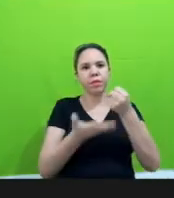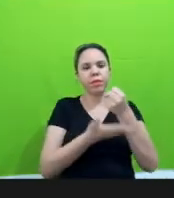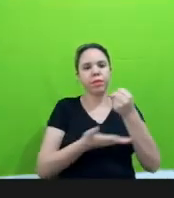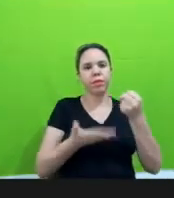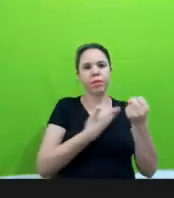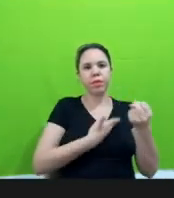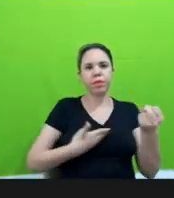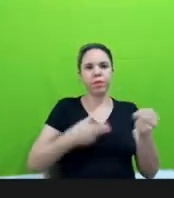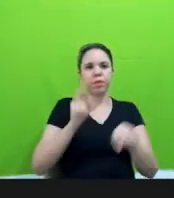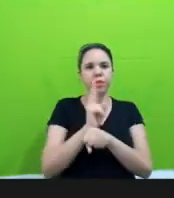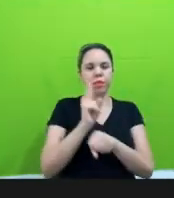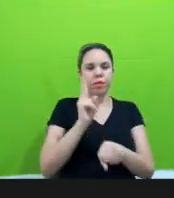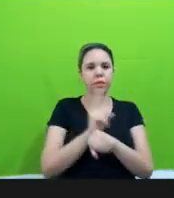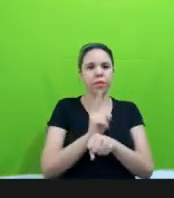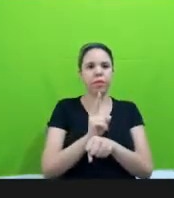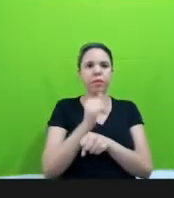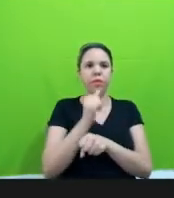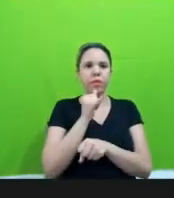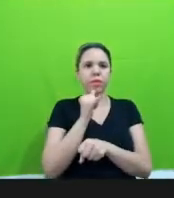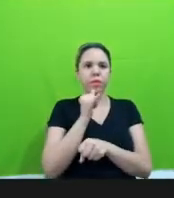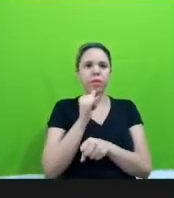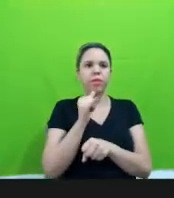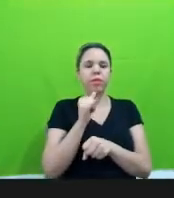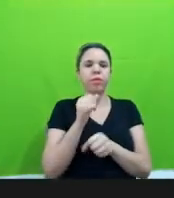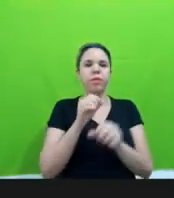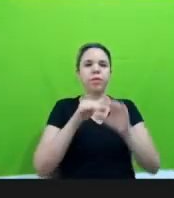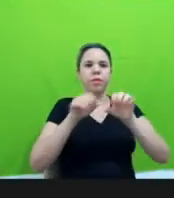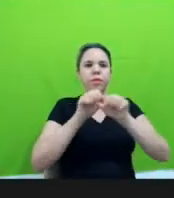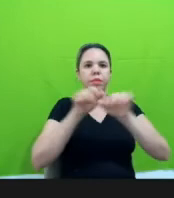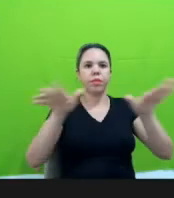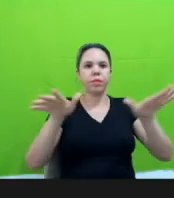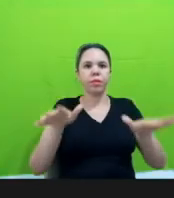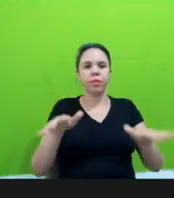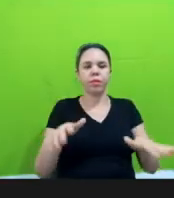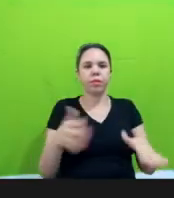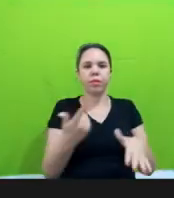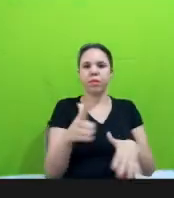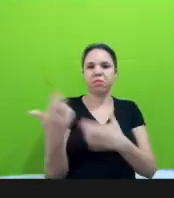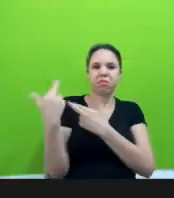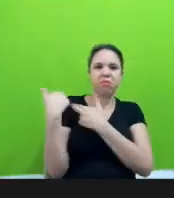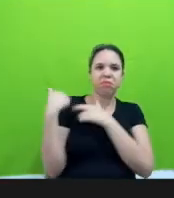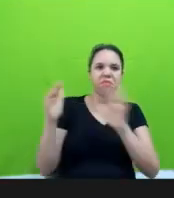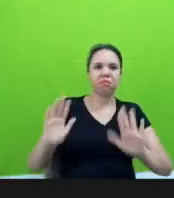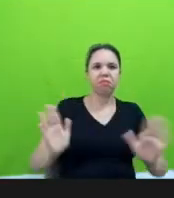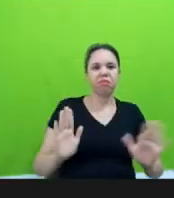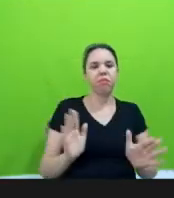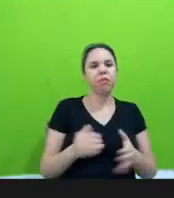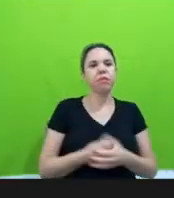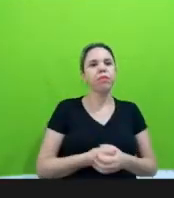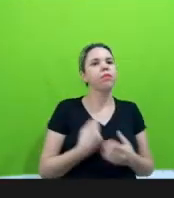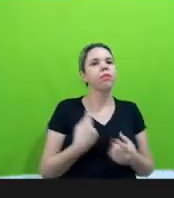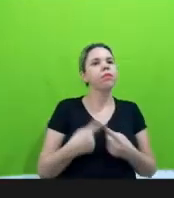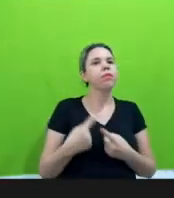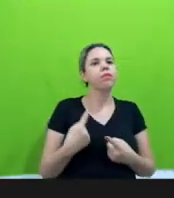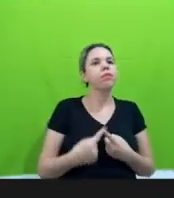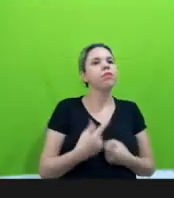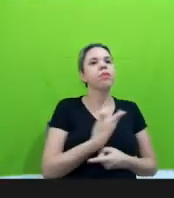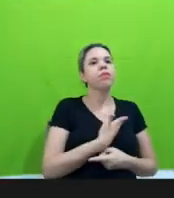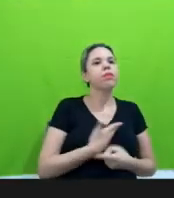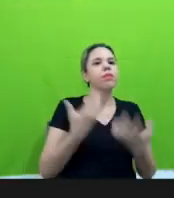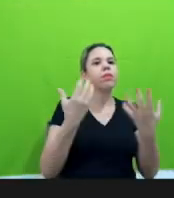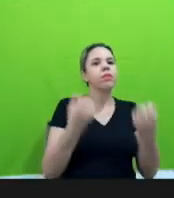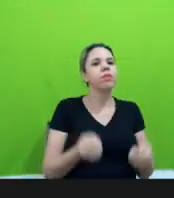cuidar estão esparramando por aí de forma irresponsável, né? Mas por que que o governo aderiu